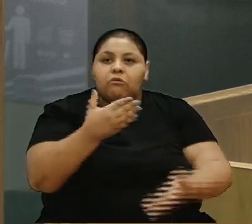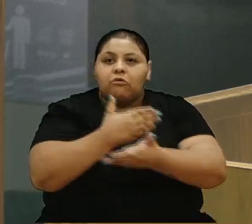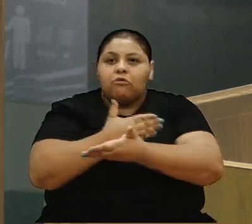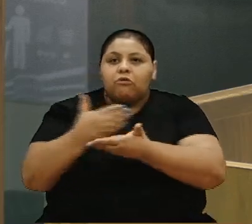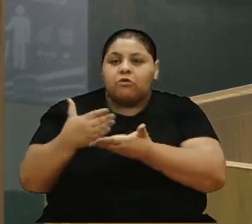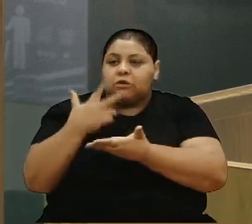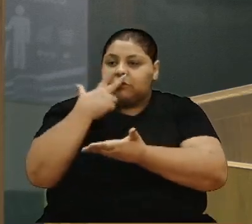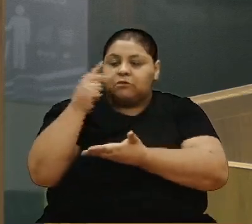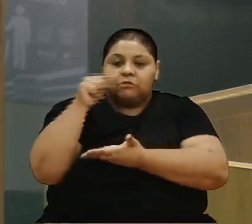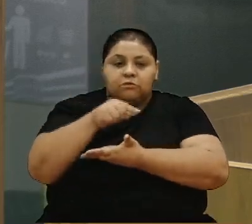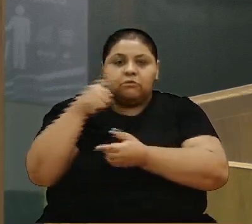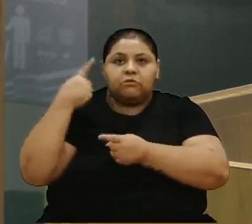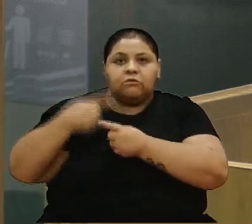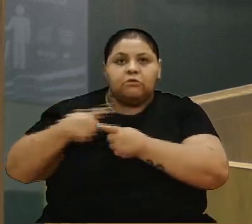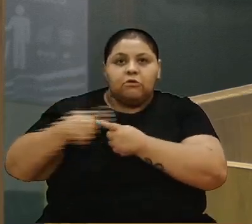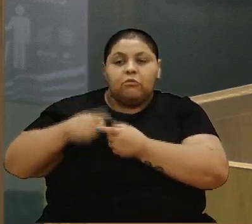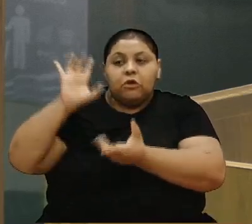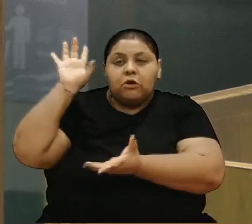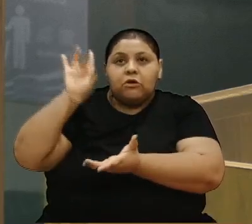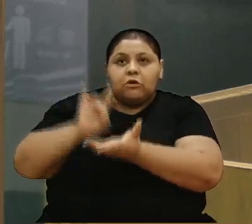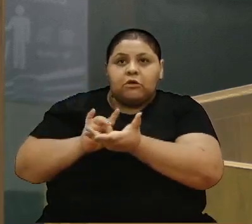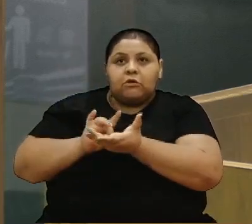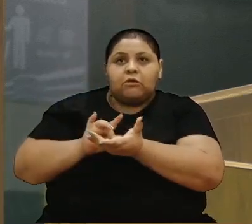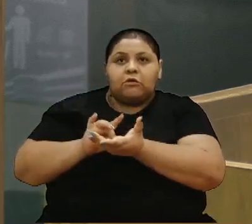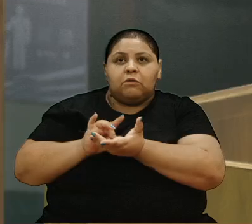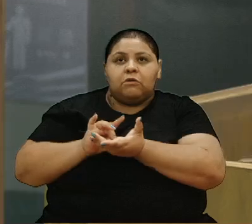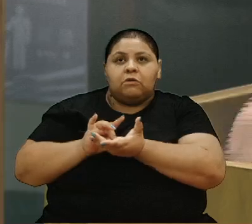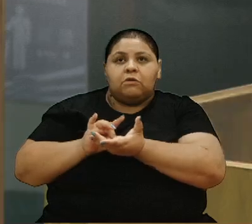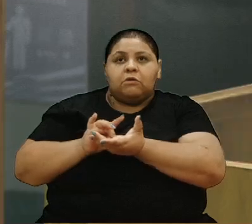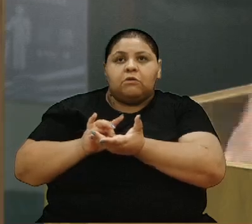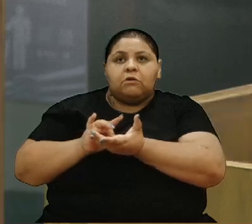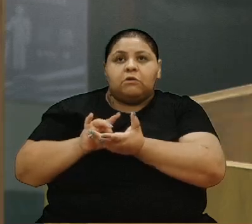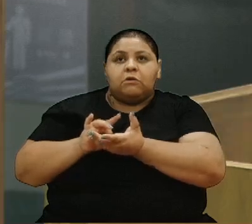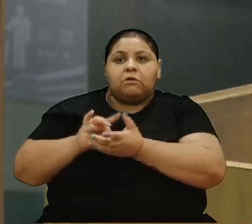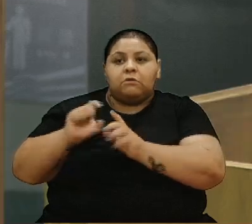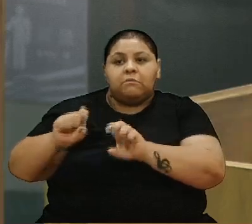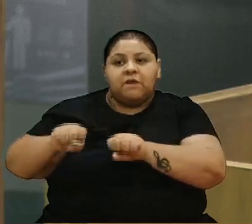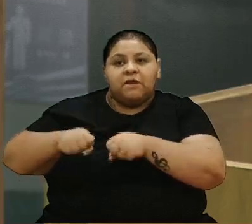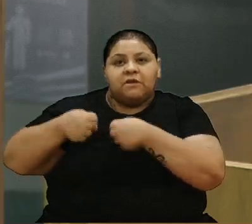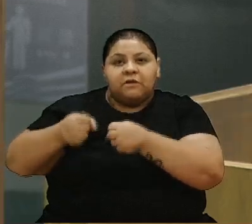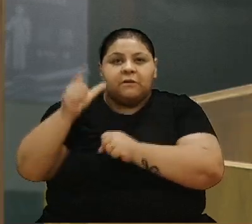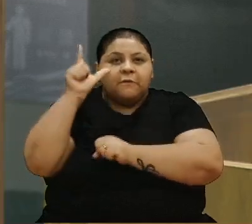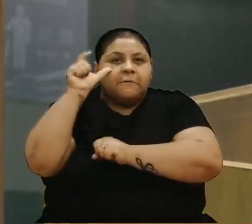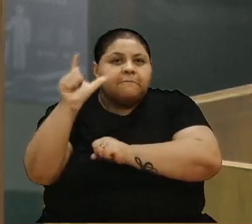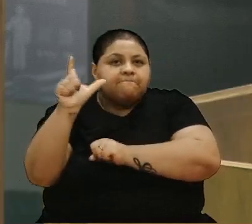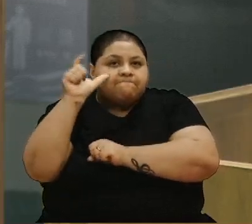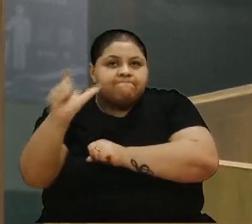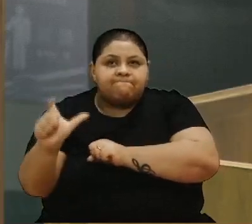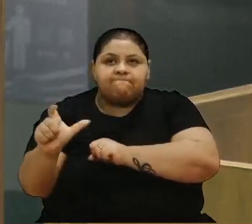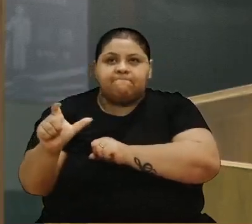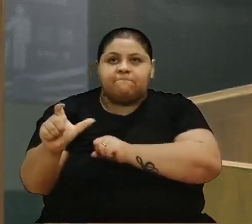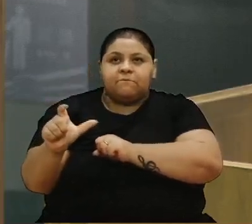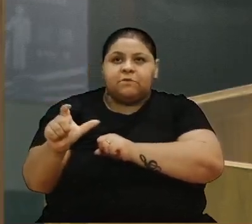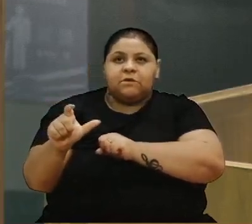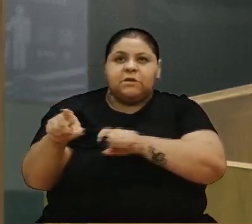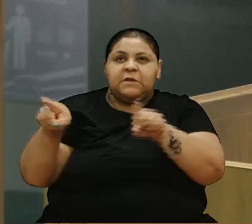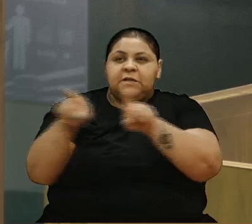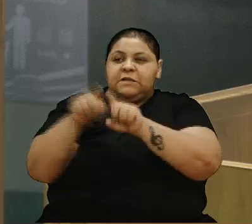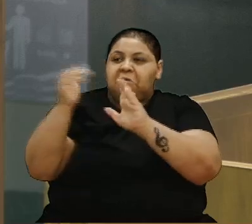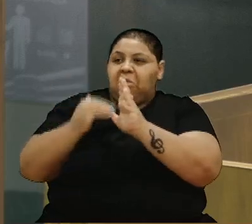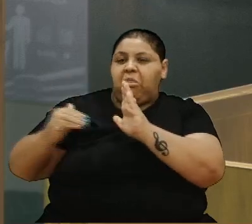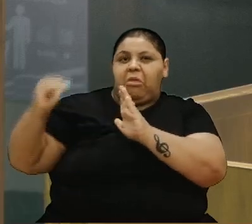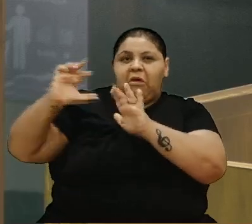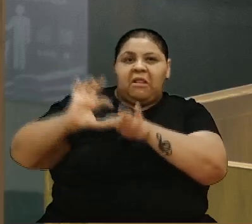iniciativas como essa, porque efetivamente eles estão lá para defender os interesses dessa catrefa que comanda esse país